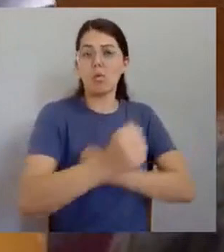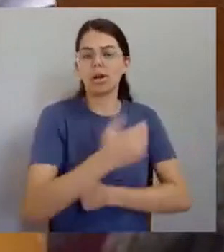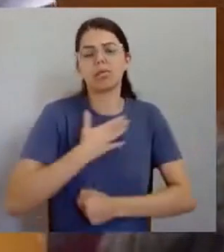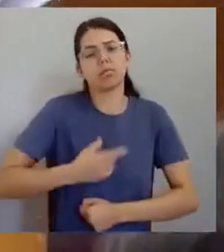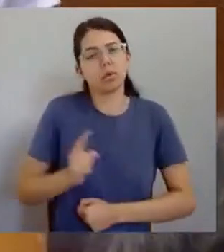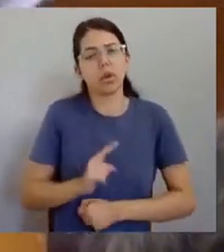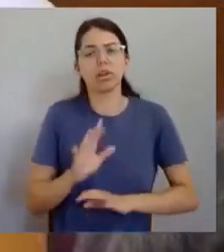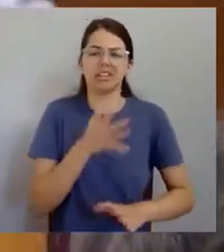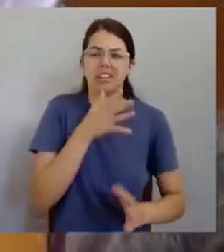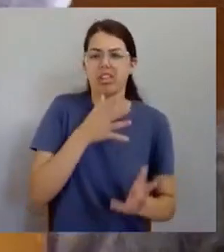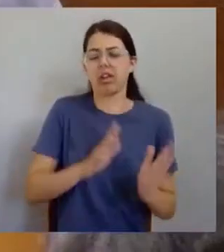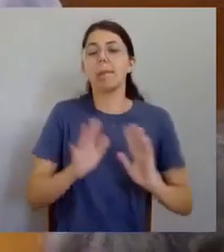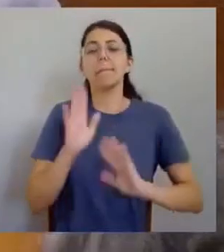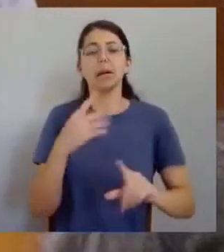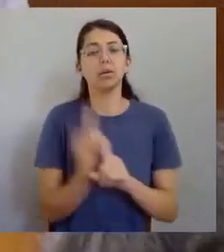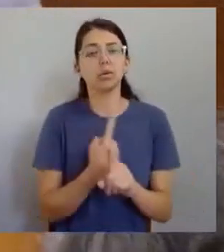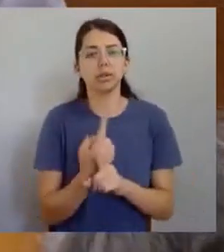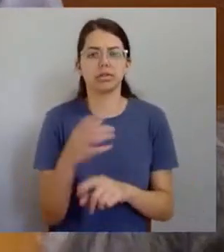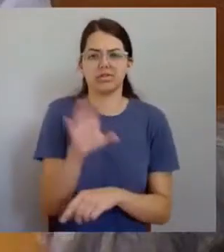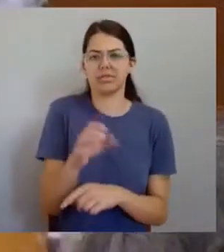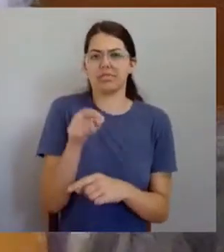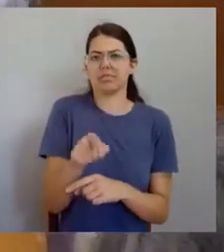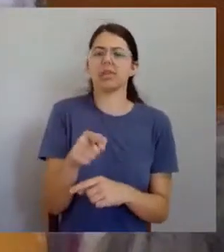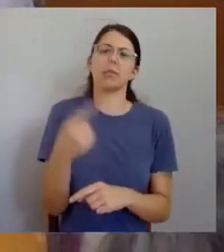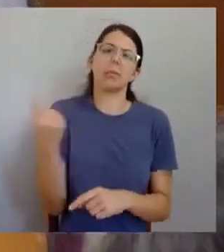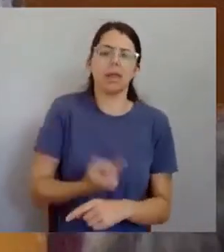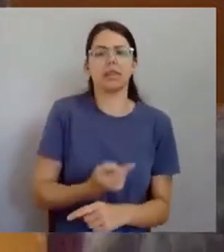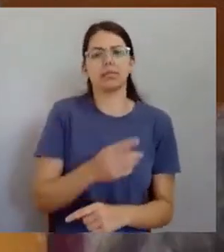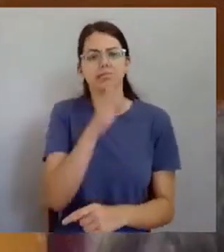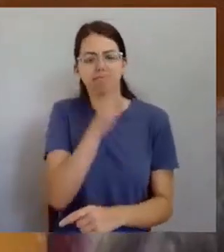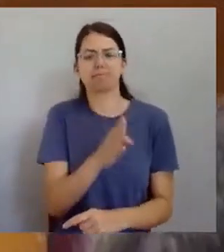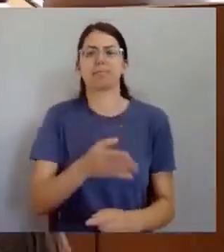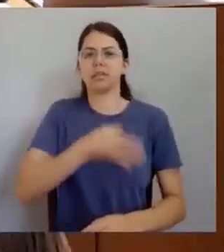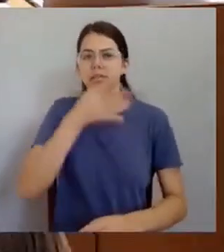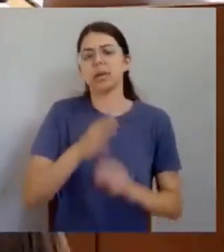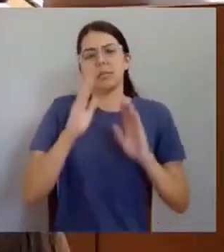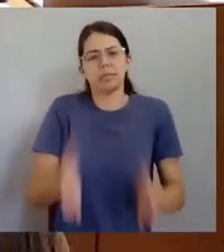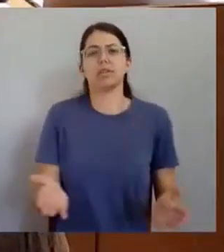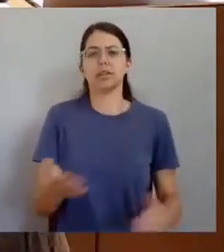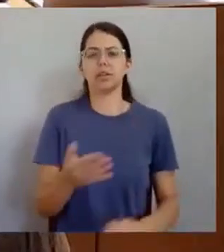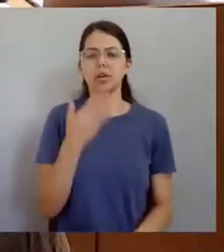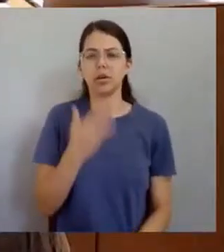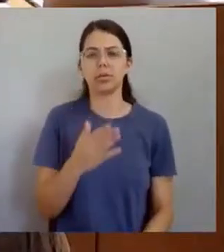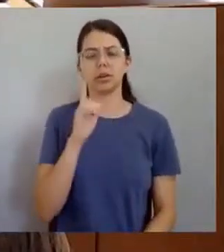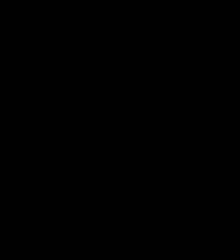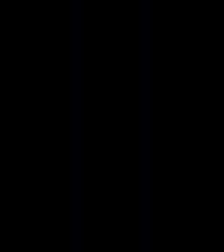as coisas quando se passam desta maneira têm de ser confrontadas e isto tinha de ser dito aqui hoje. Muito obrigado, Sr. Presidente.